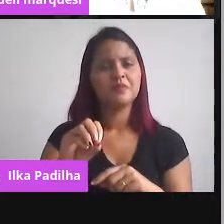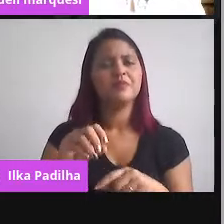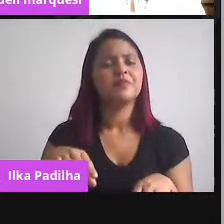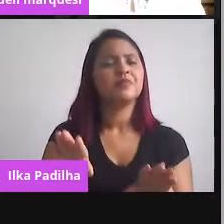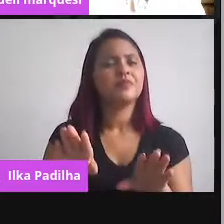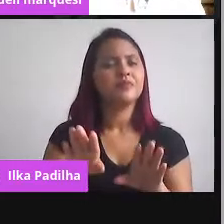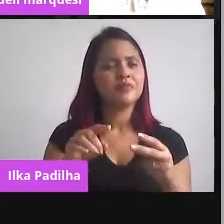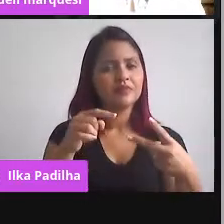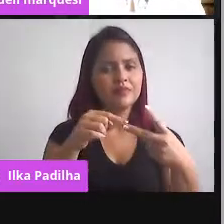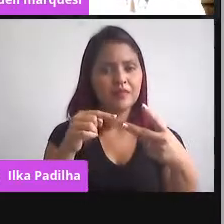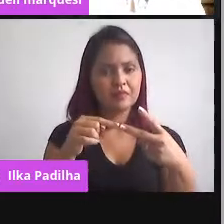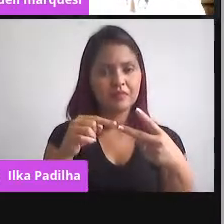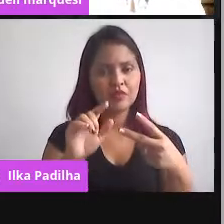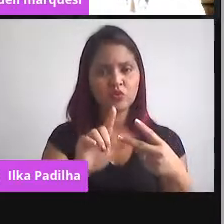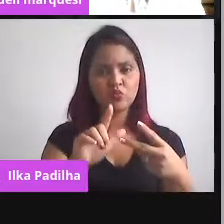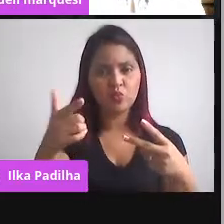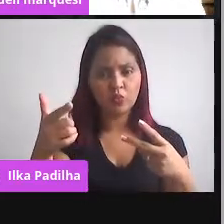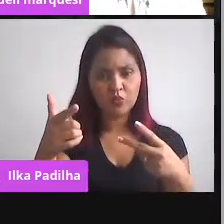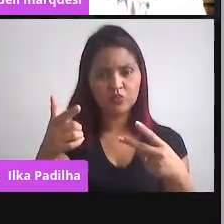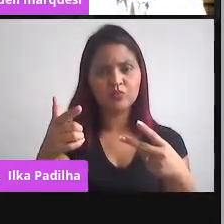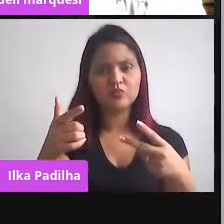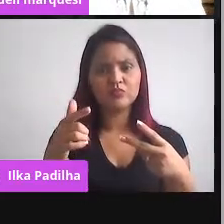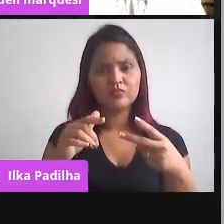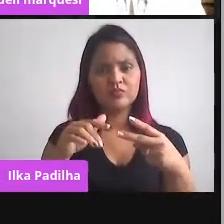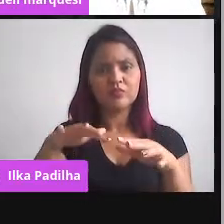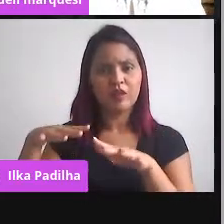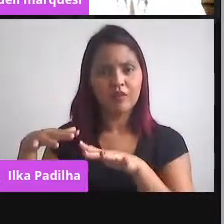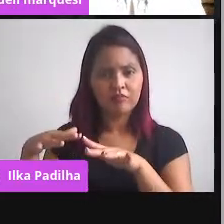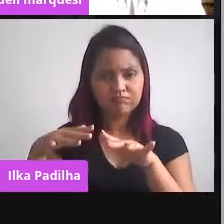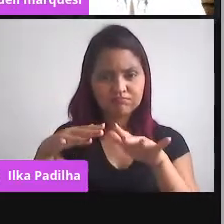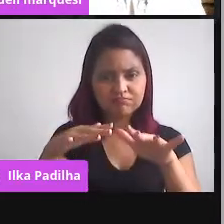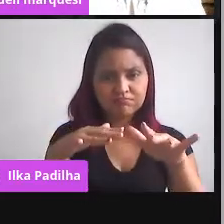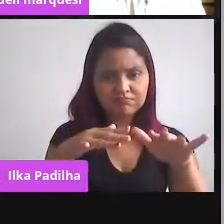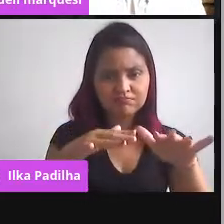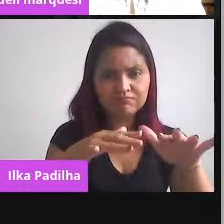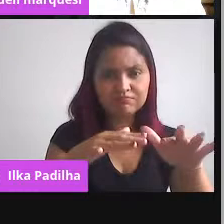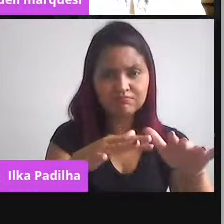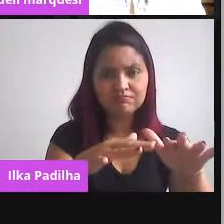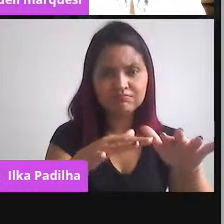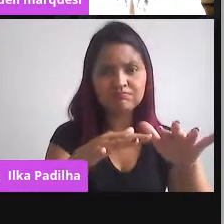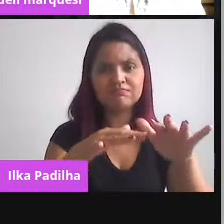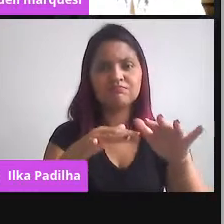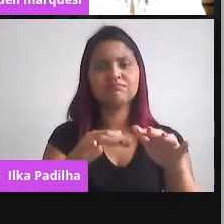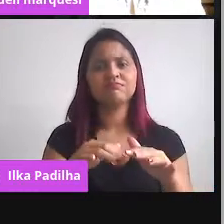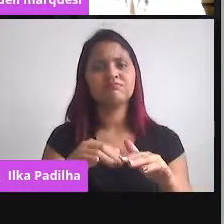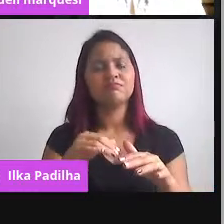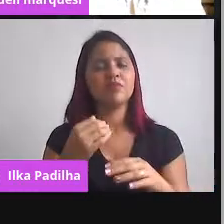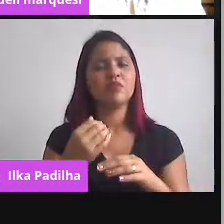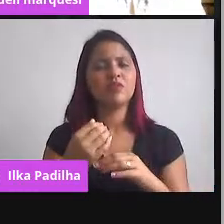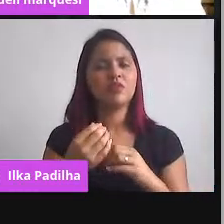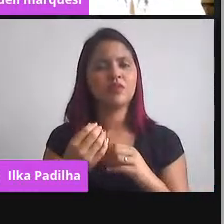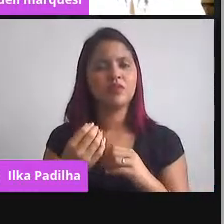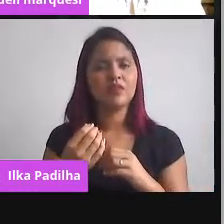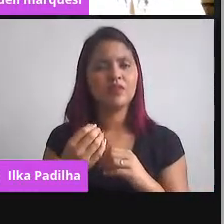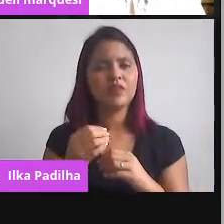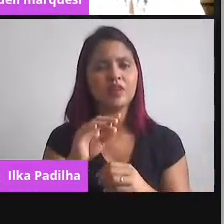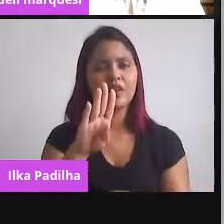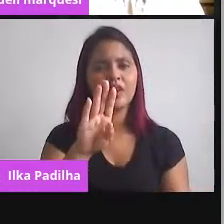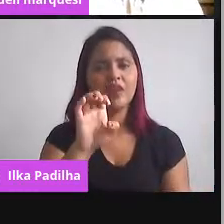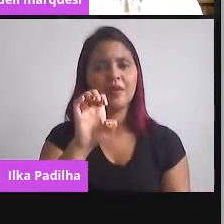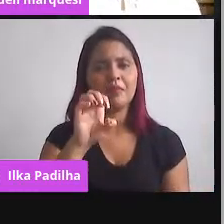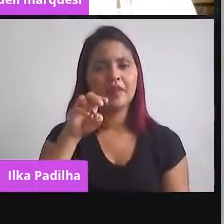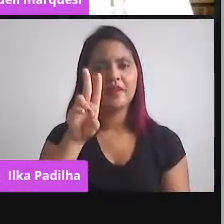do Benveniste, né, a parte importantíssima estudo de Benveniste, com os prenúncios aí de uma teoria da